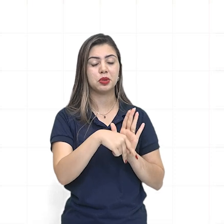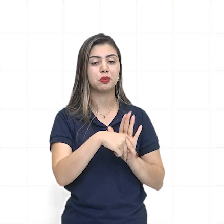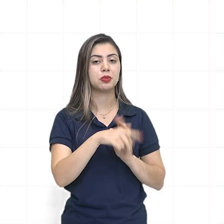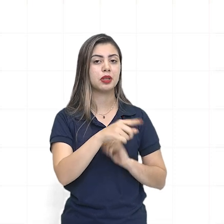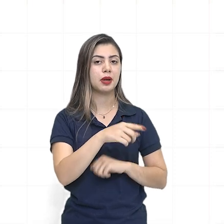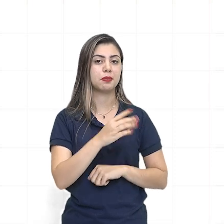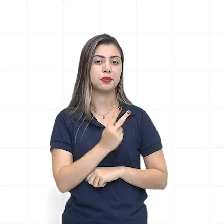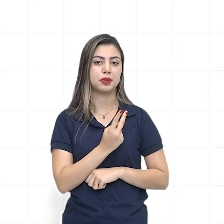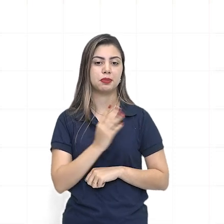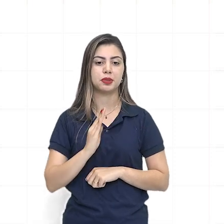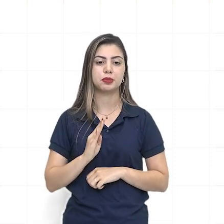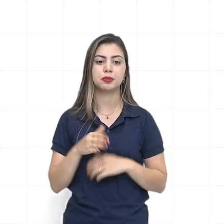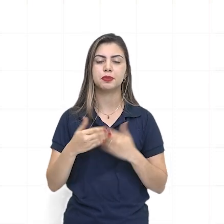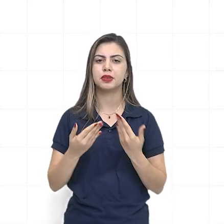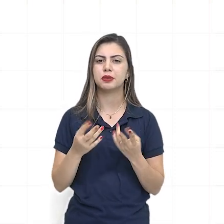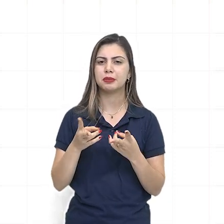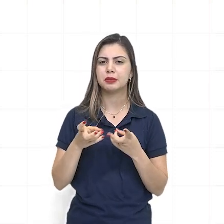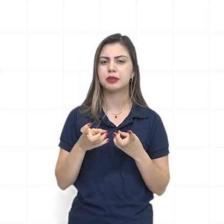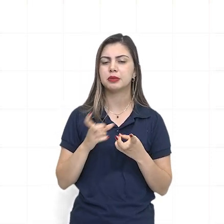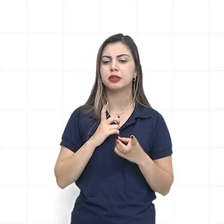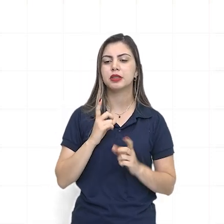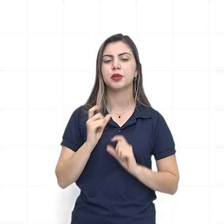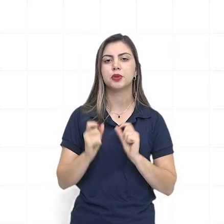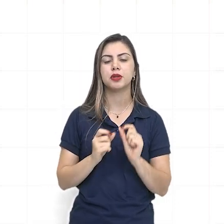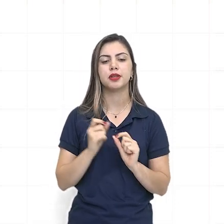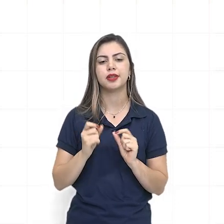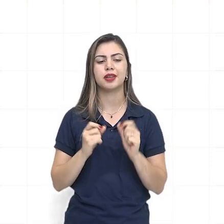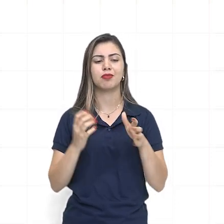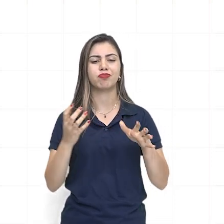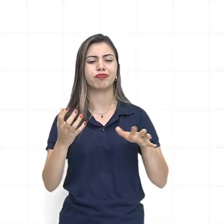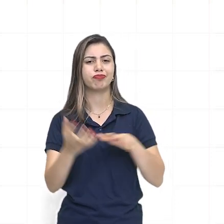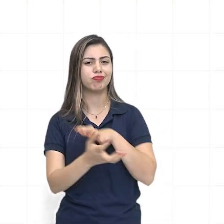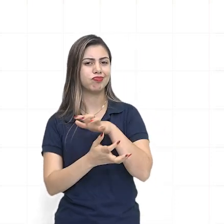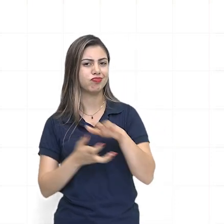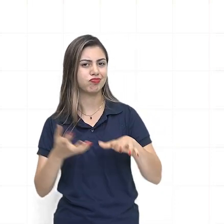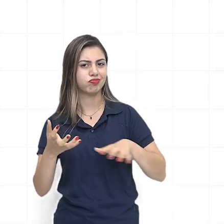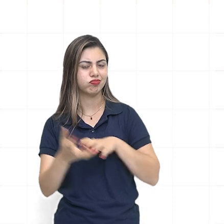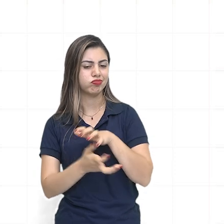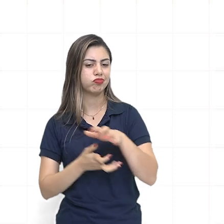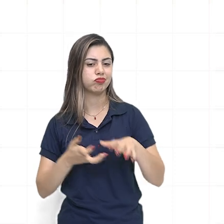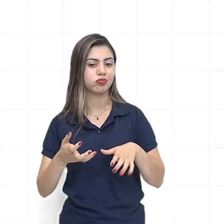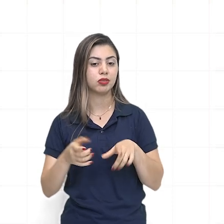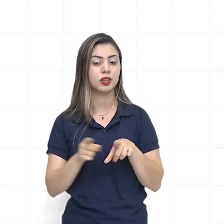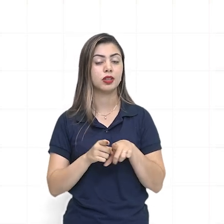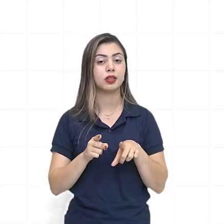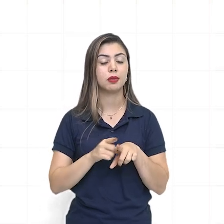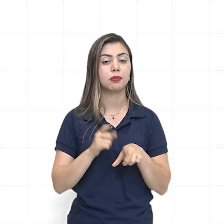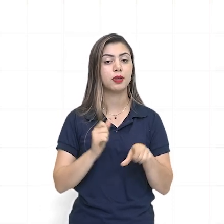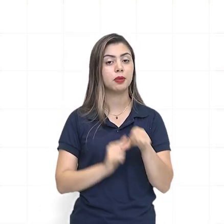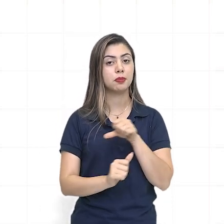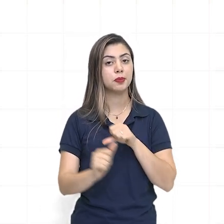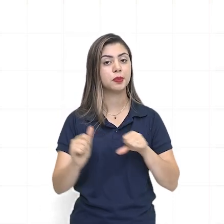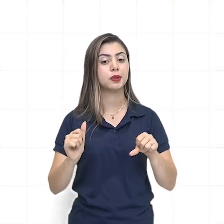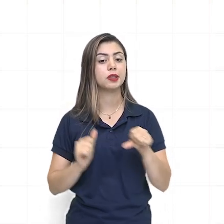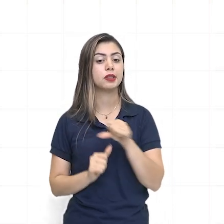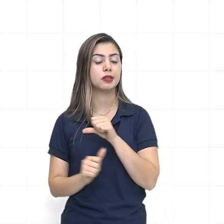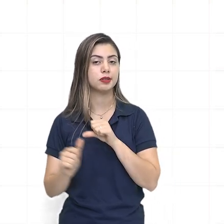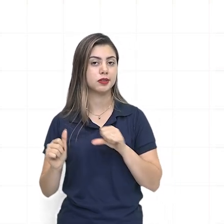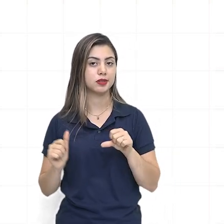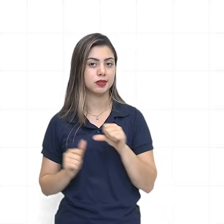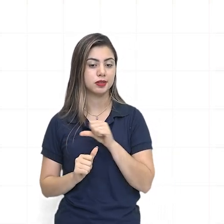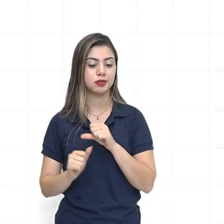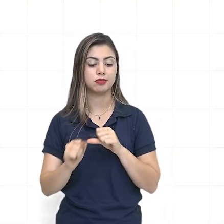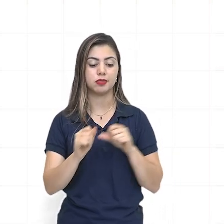é marcada justamente, por conflitos, e mudanças, alternâncias